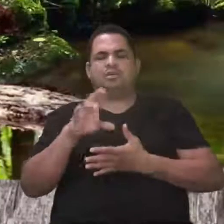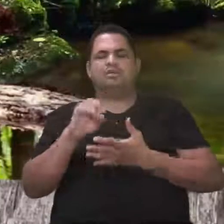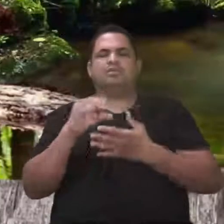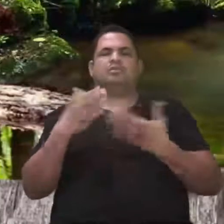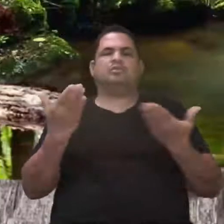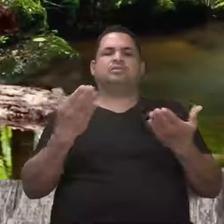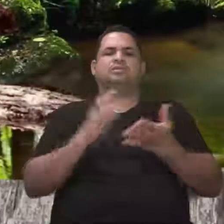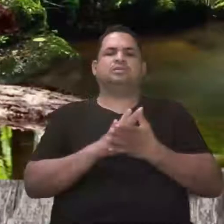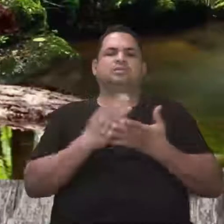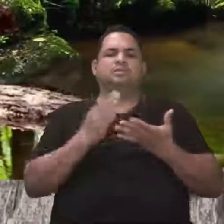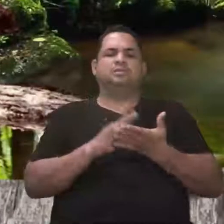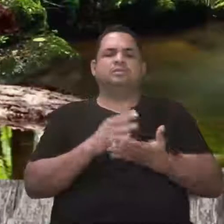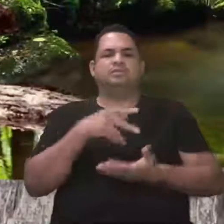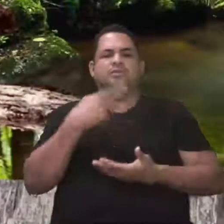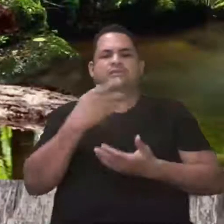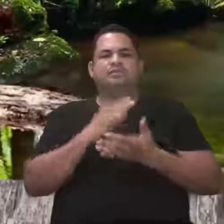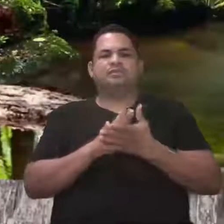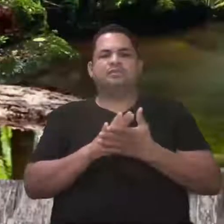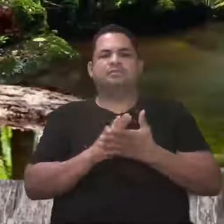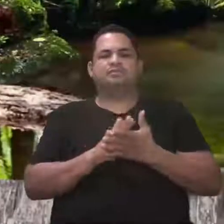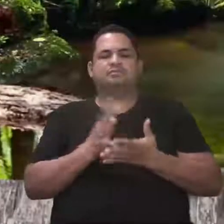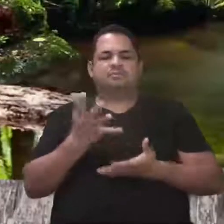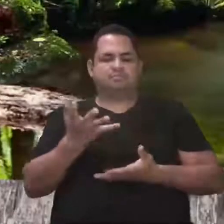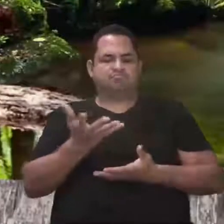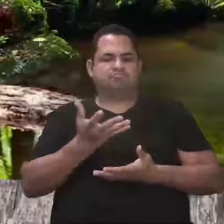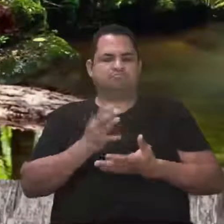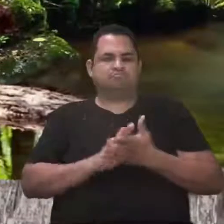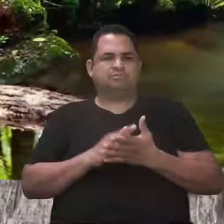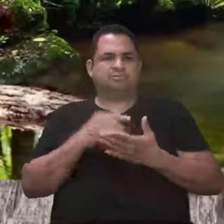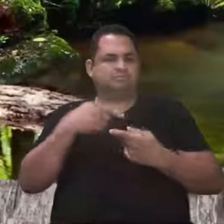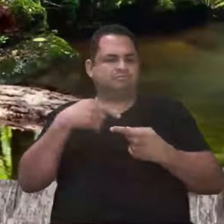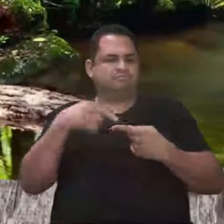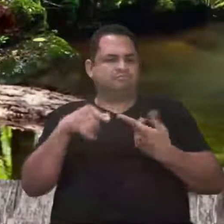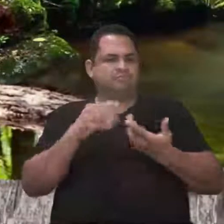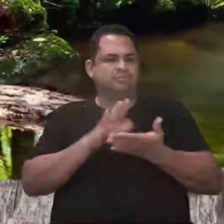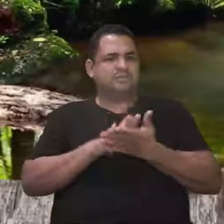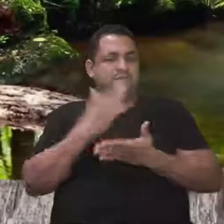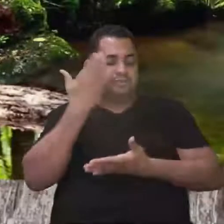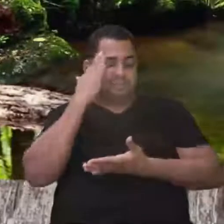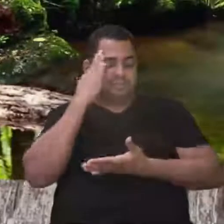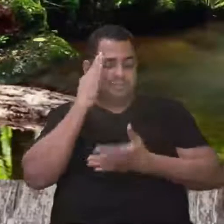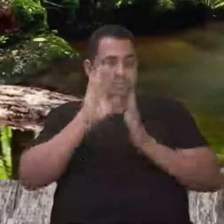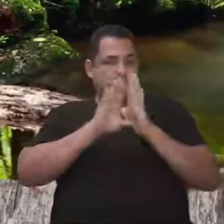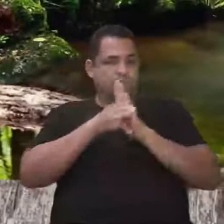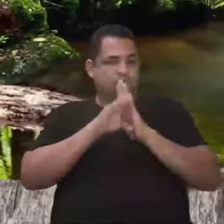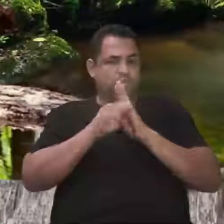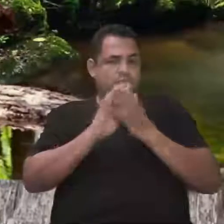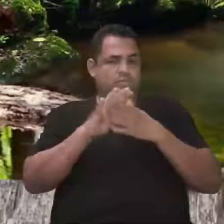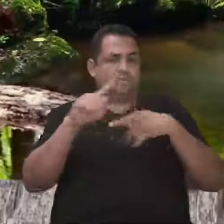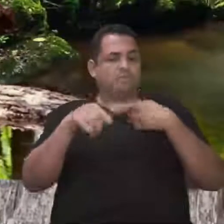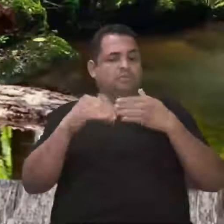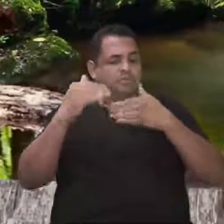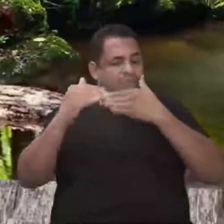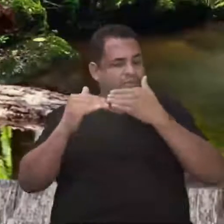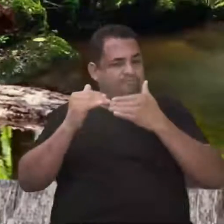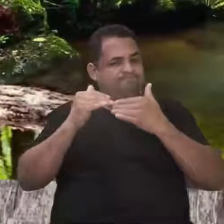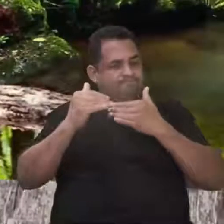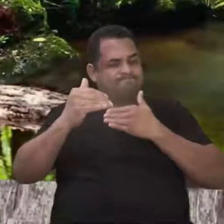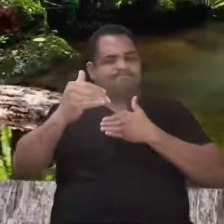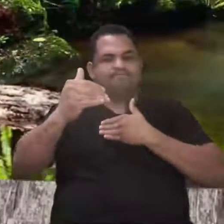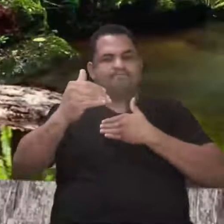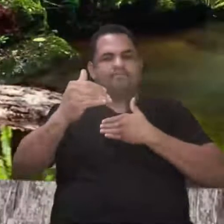irradiação. Vai me ouvir falar, porque eu quero que você saia dessa aula compreendendo esses conceitos, porque a gente vai avançando.